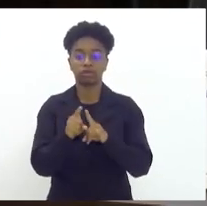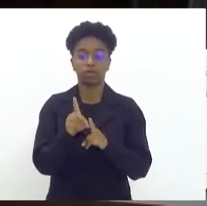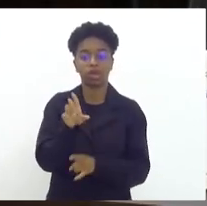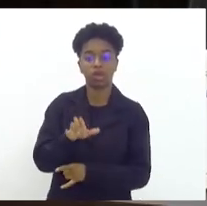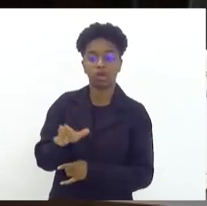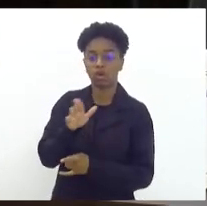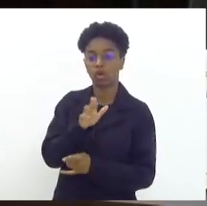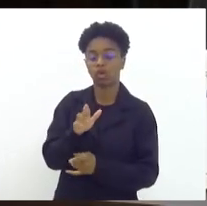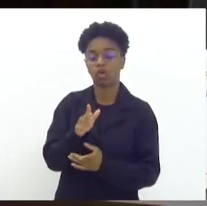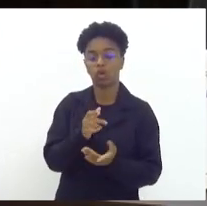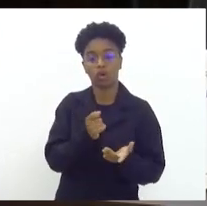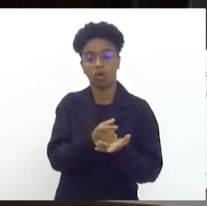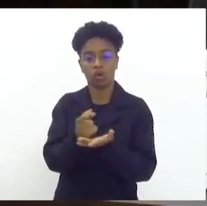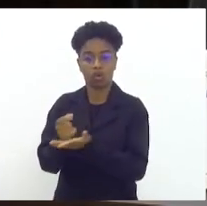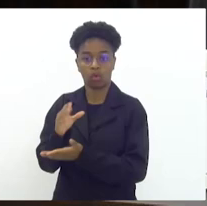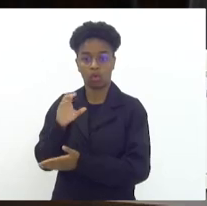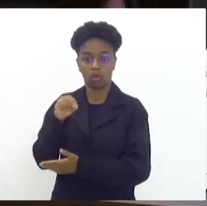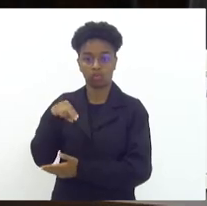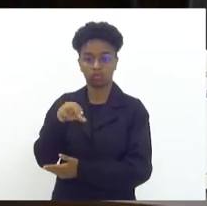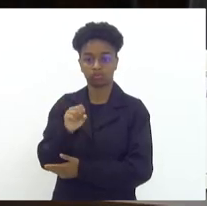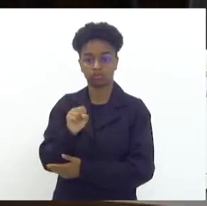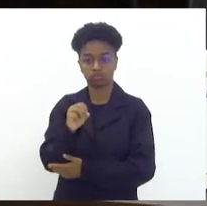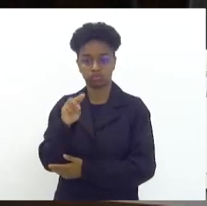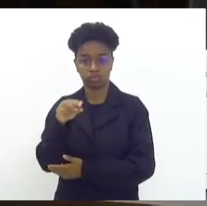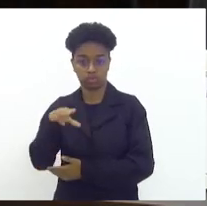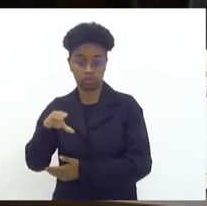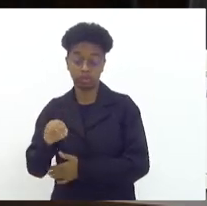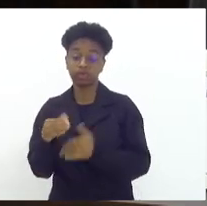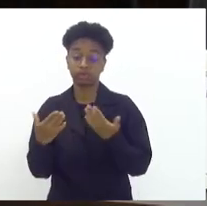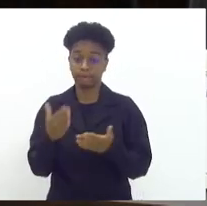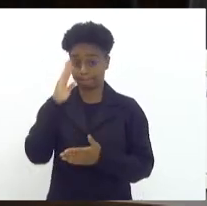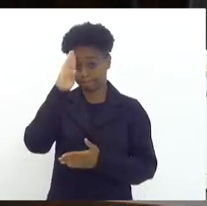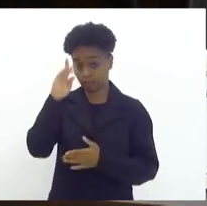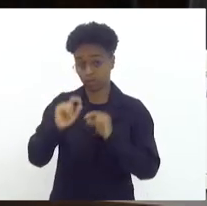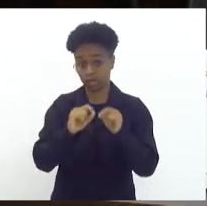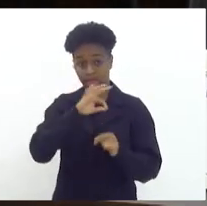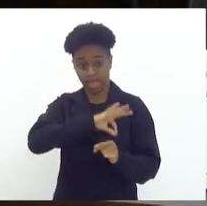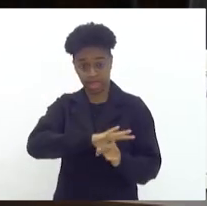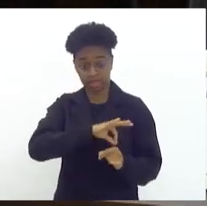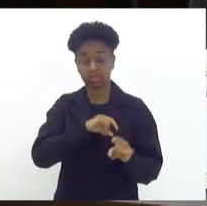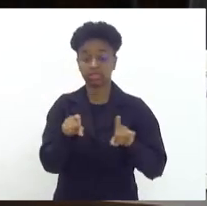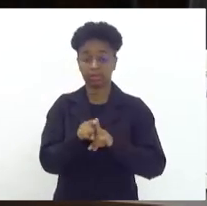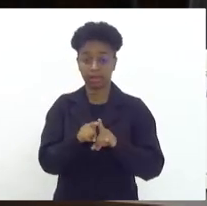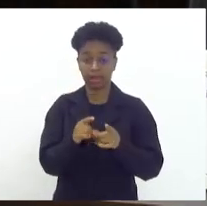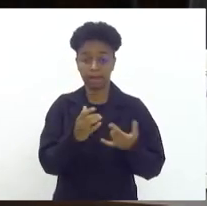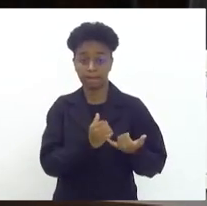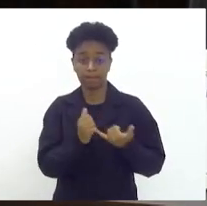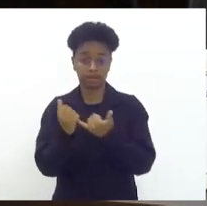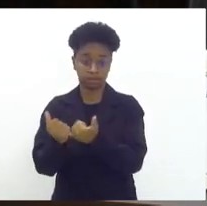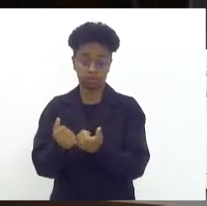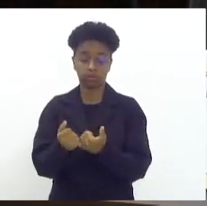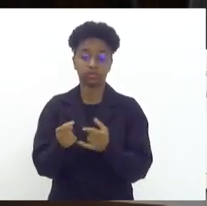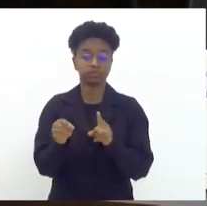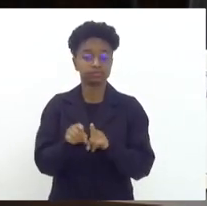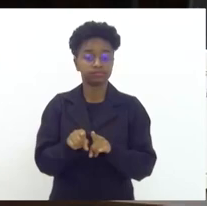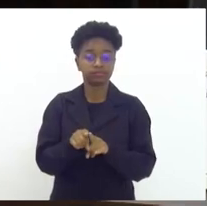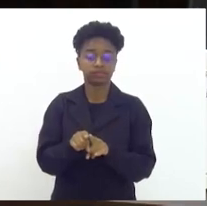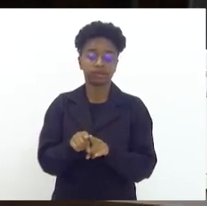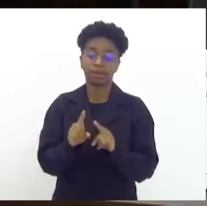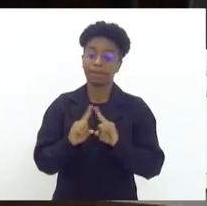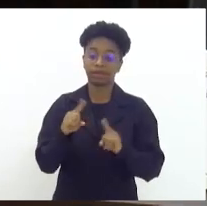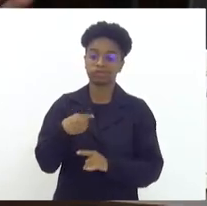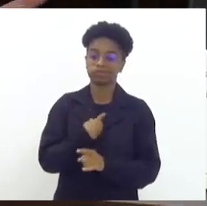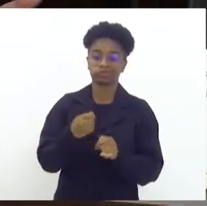é Tribo da renda e patrimônio para você não ter problemas sobre desenvolvimento e a gente não fez isso